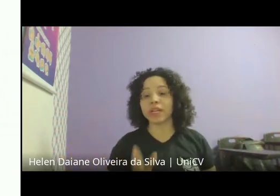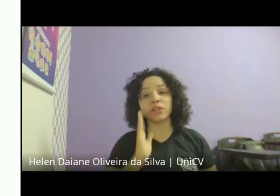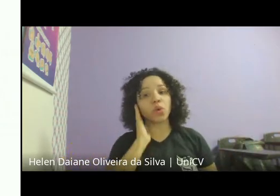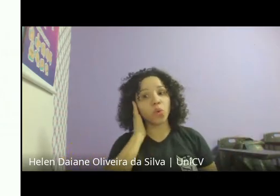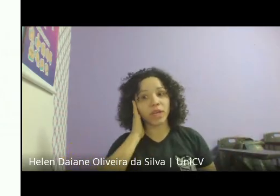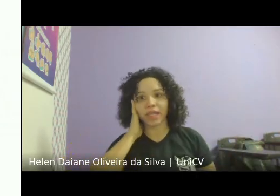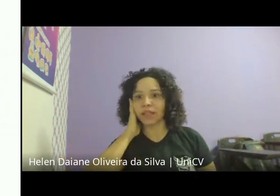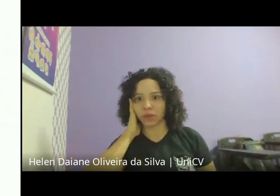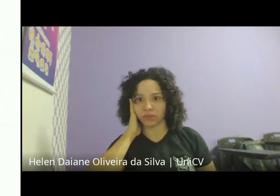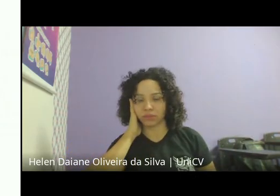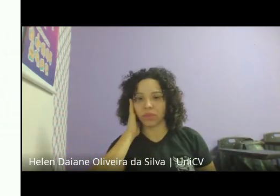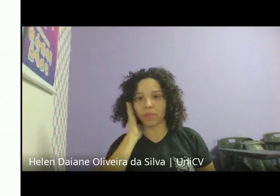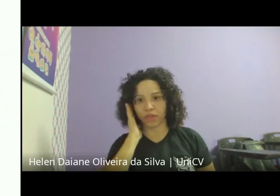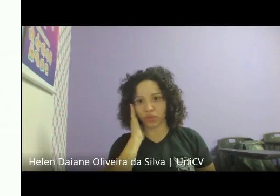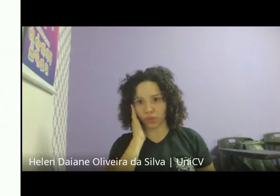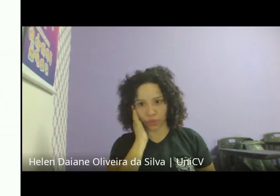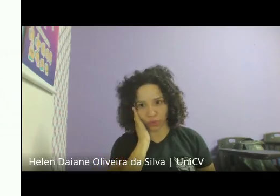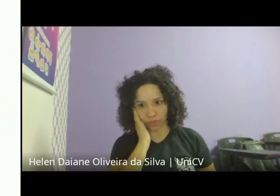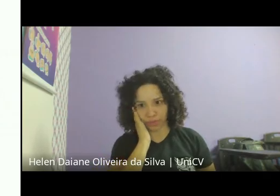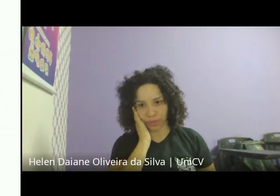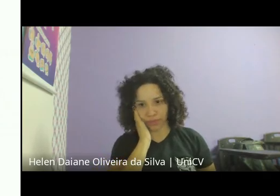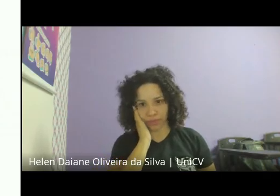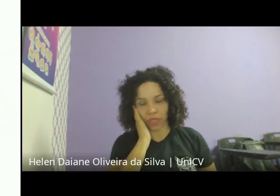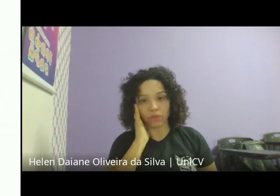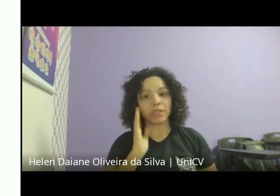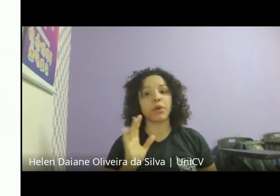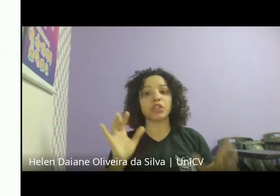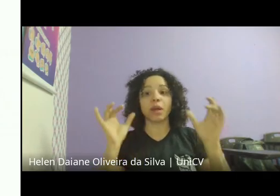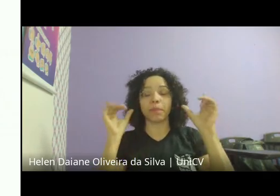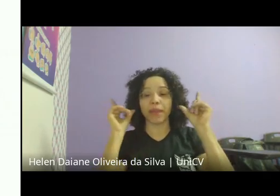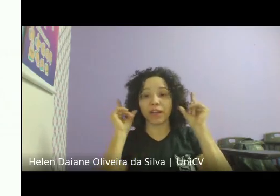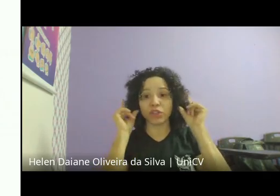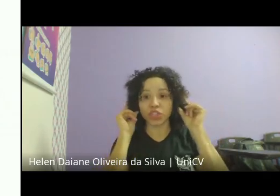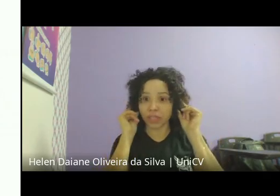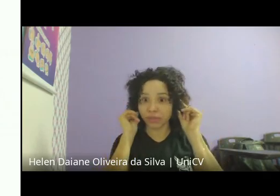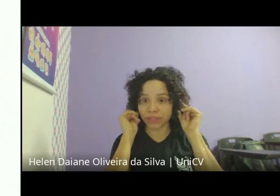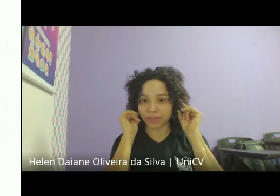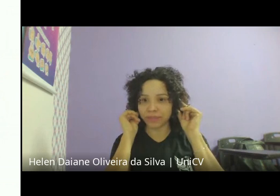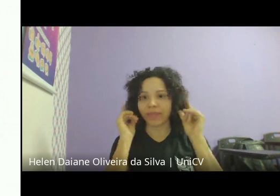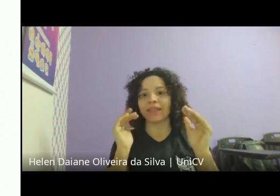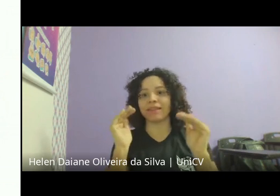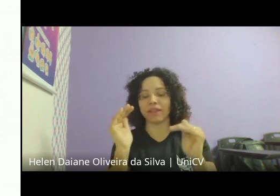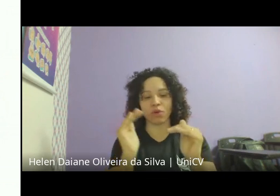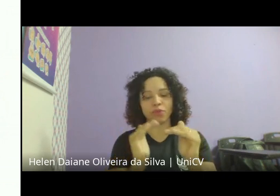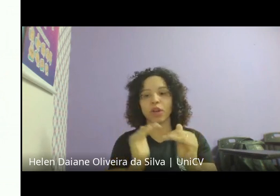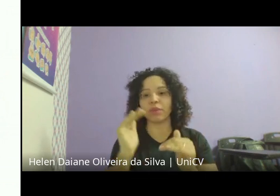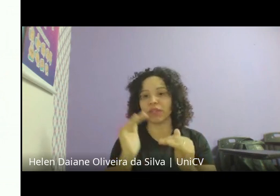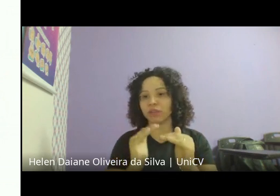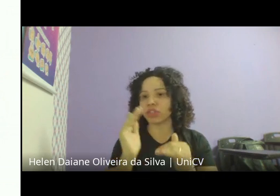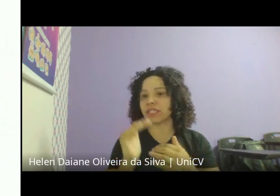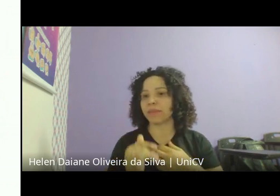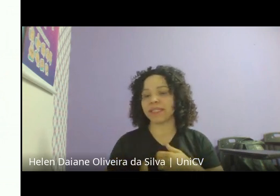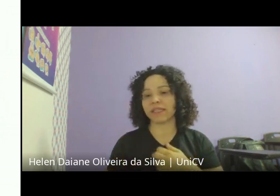uma surdez unilateral, apenas de um ouvido. Você pode ter uma perda auditiva, que daí, conforme